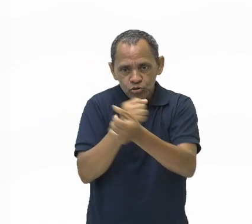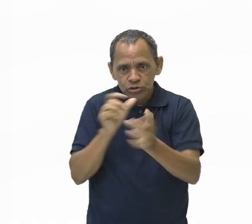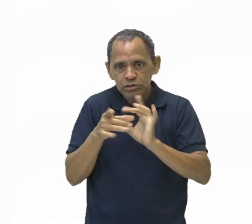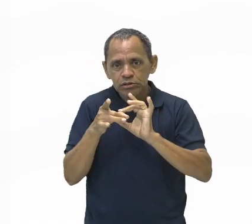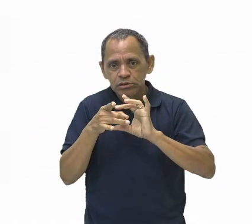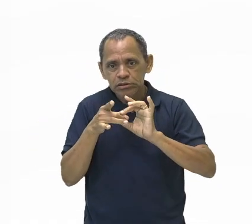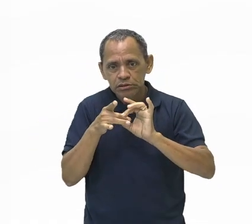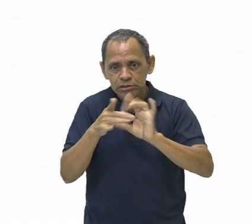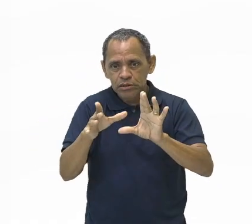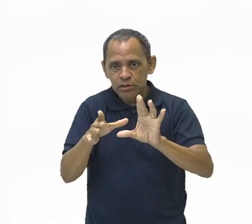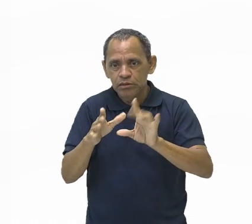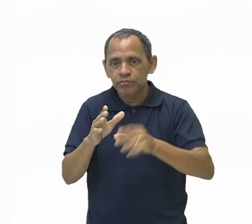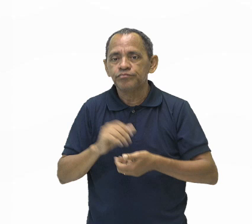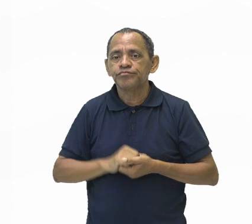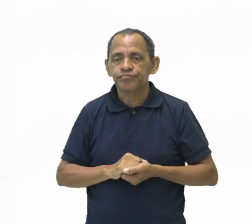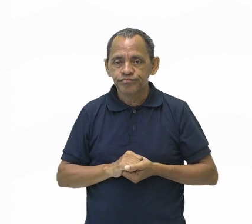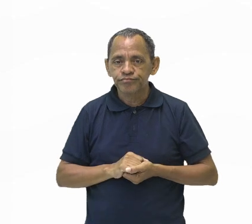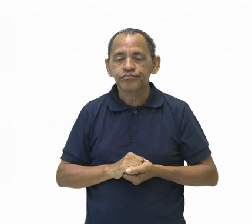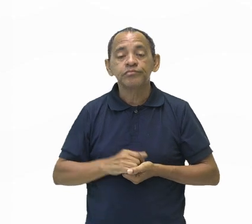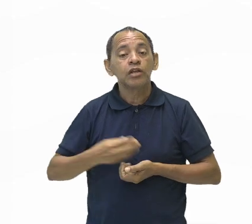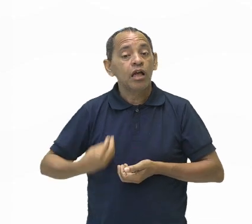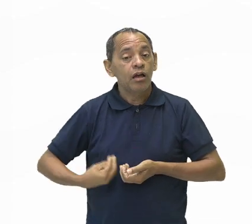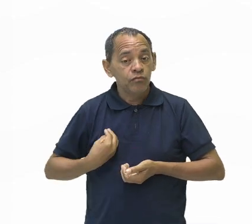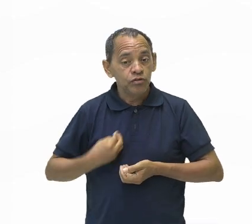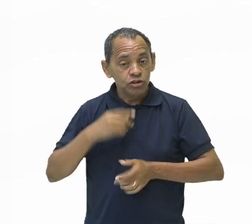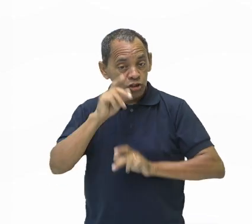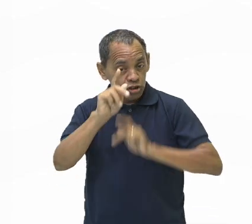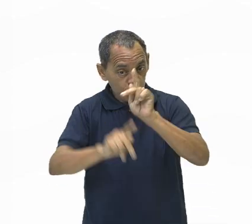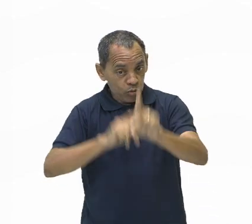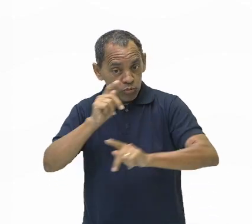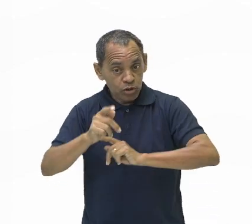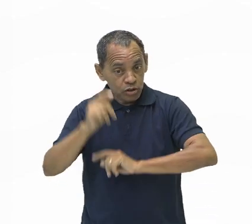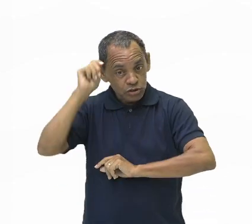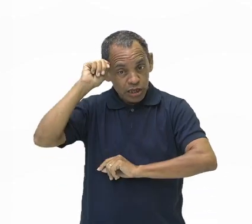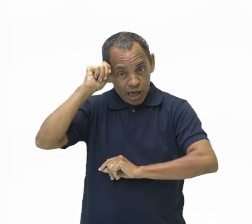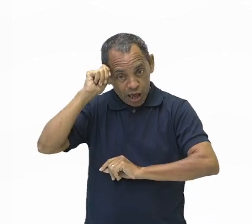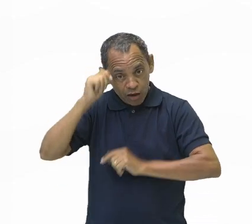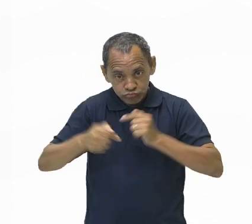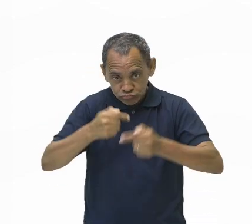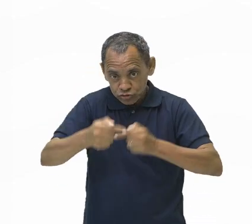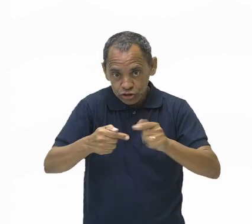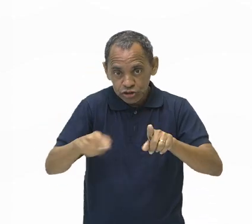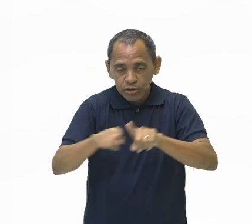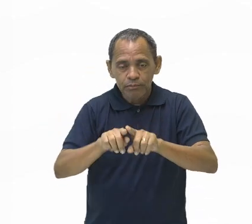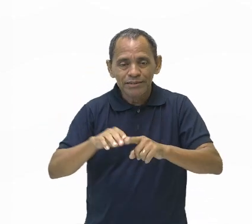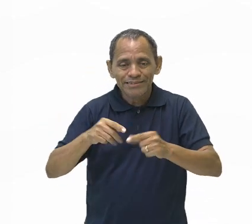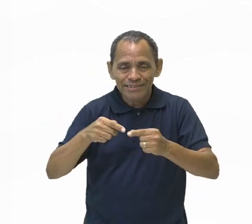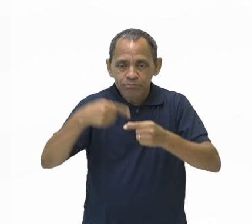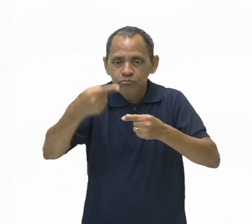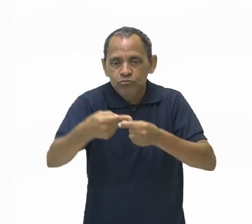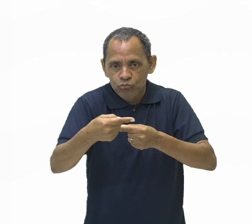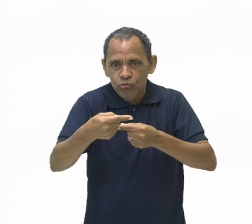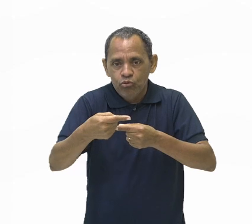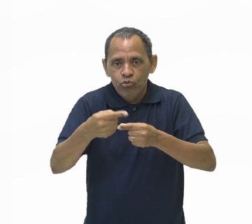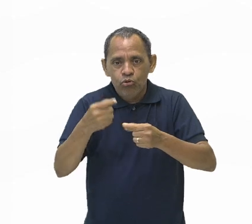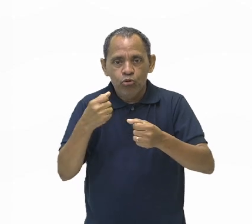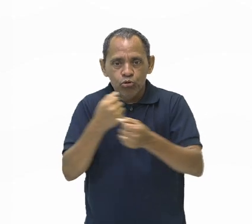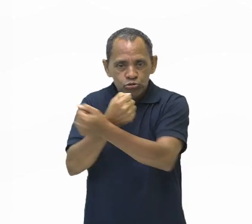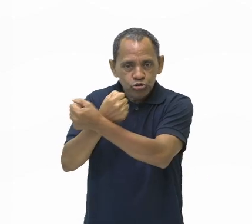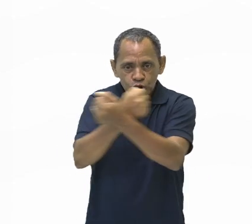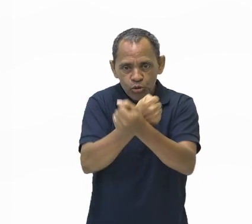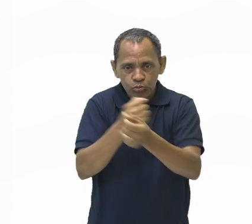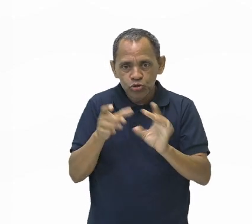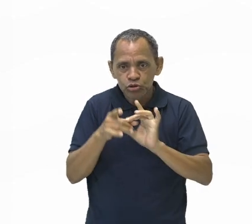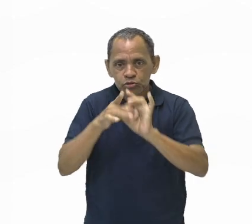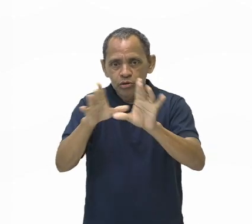observar a vida da população afrodescendente no pós-abolição, no período no Brasil República. Vamos verificar